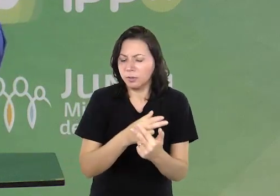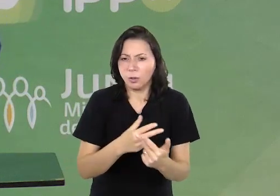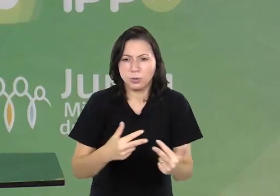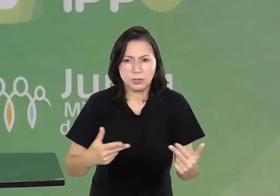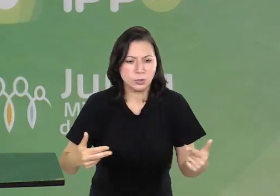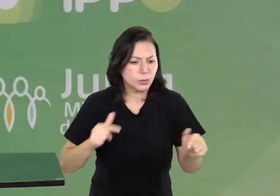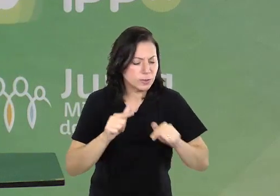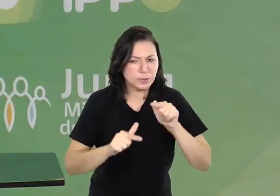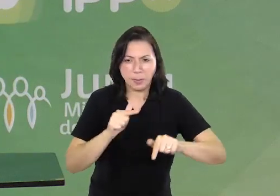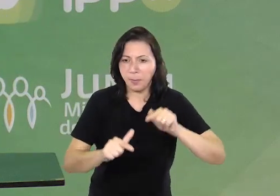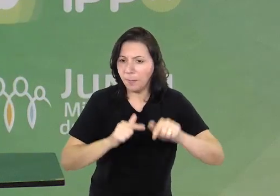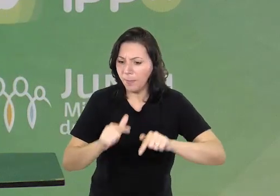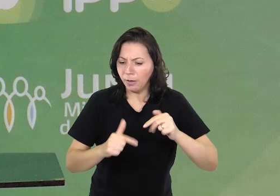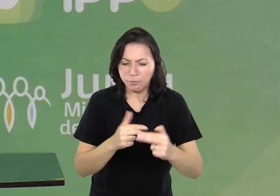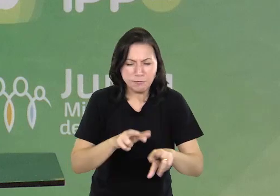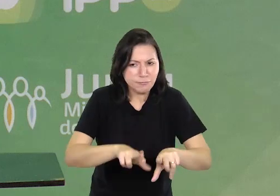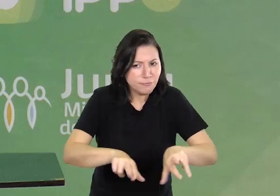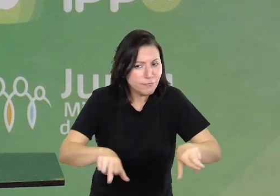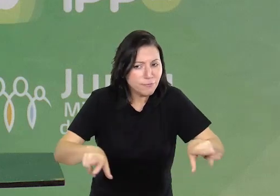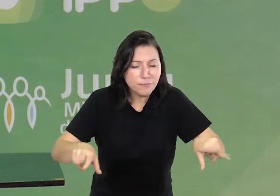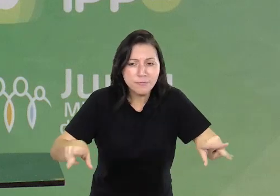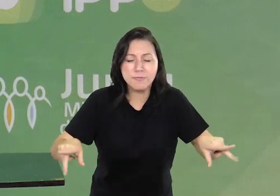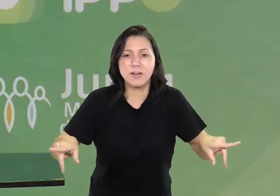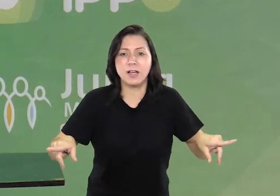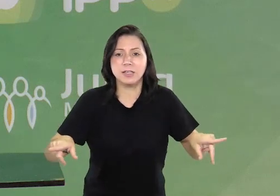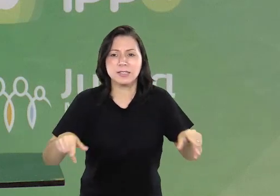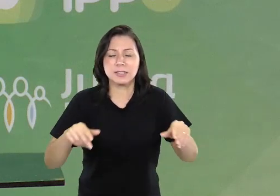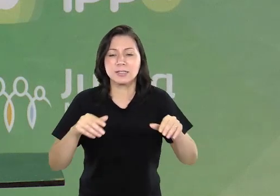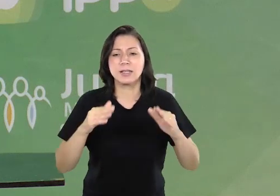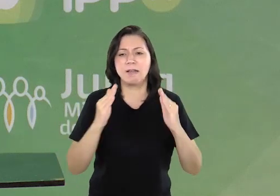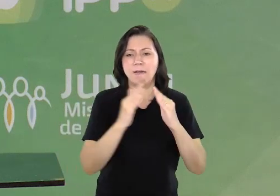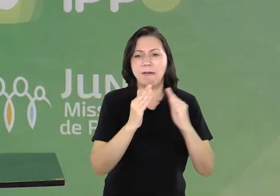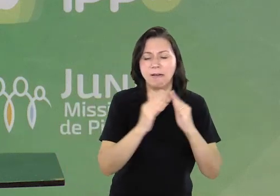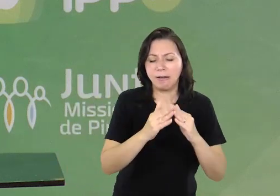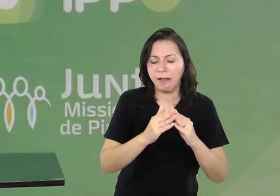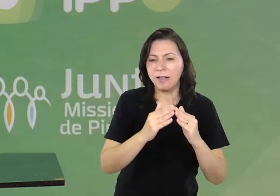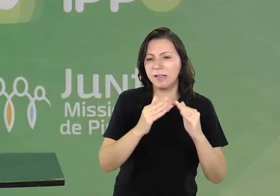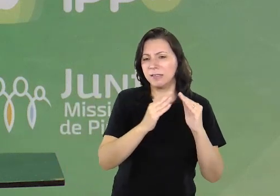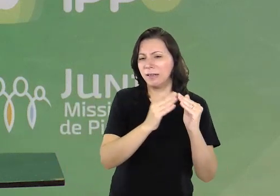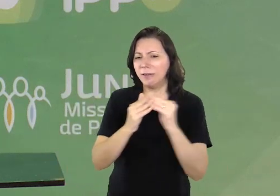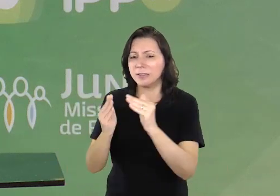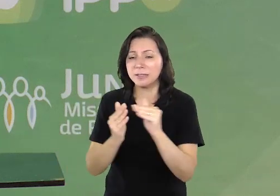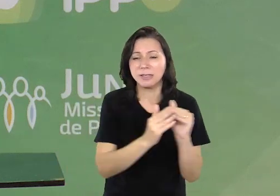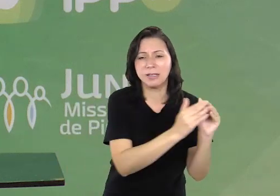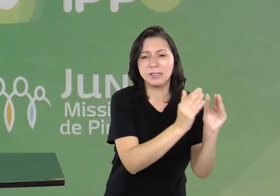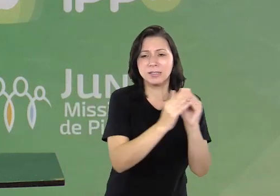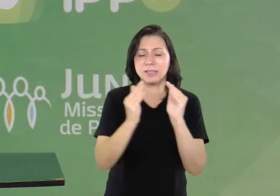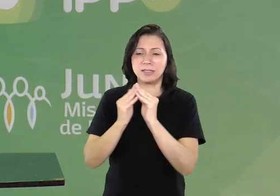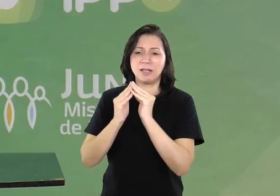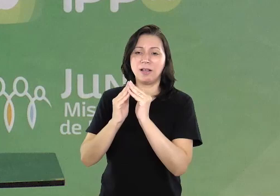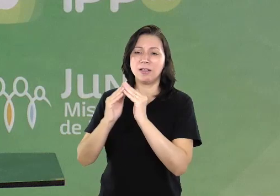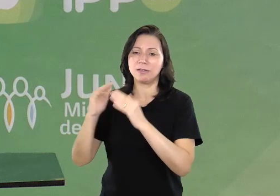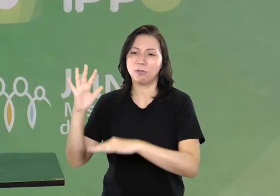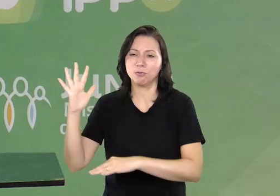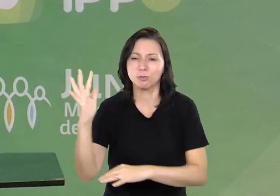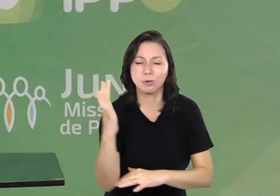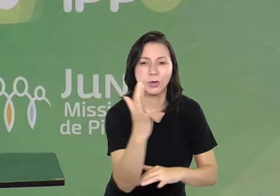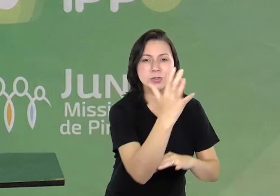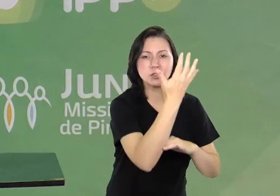tá no plural tudo veja aí casas venhas Jardins Pomares